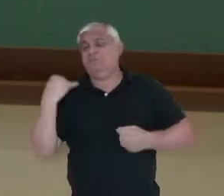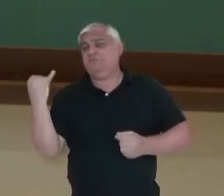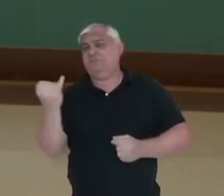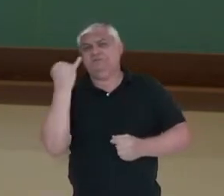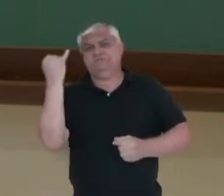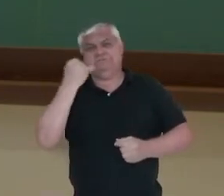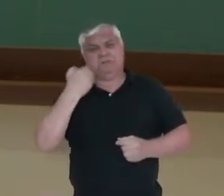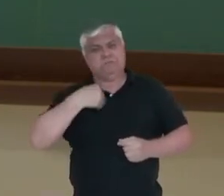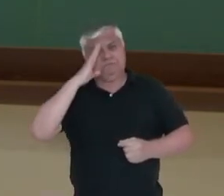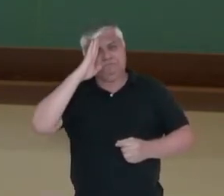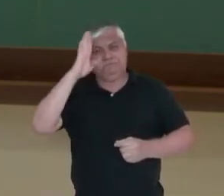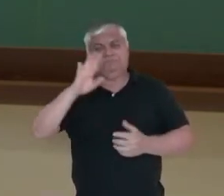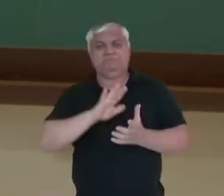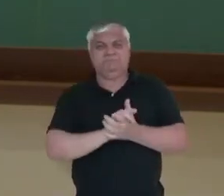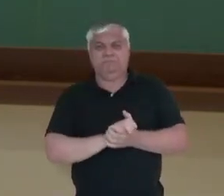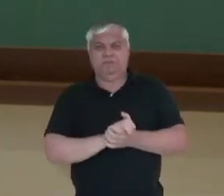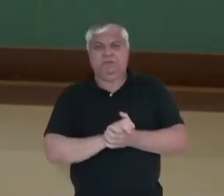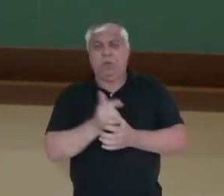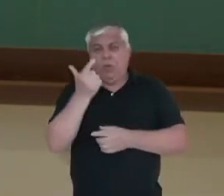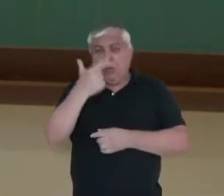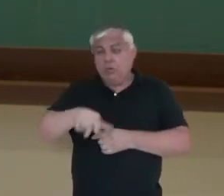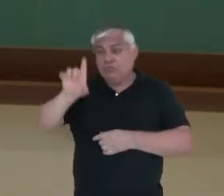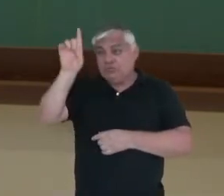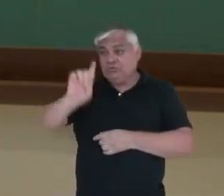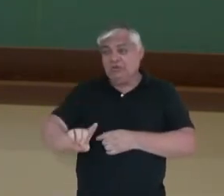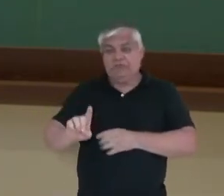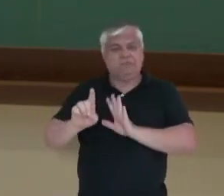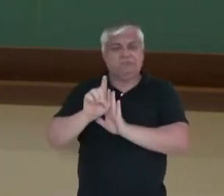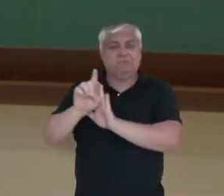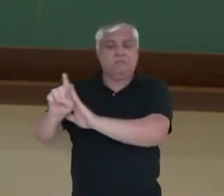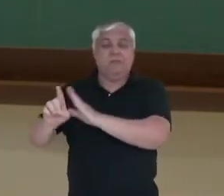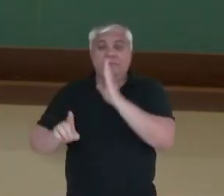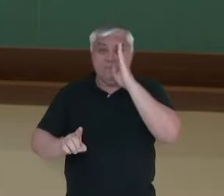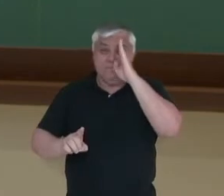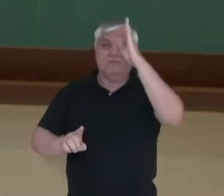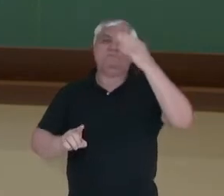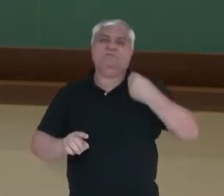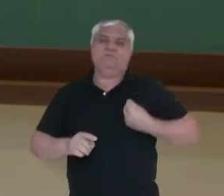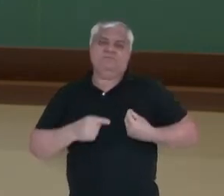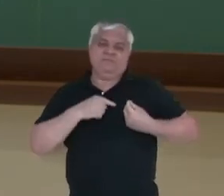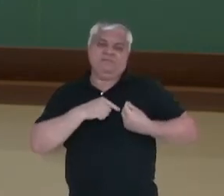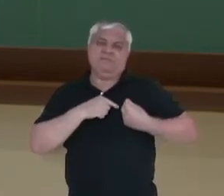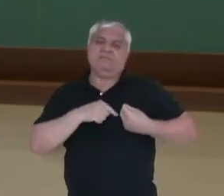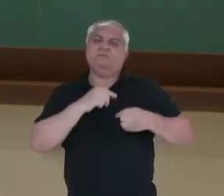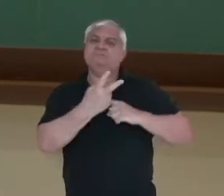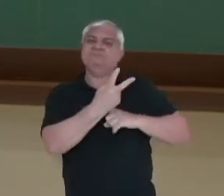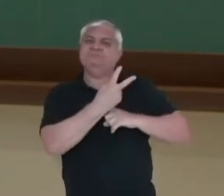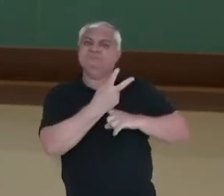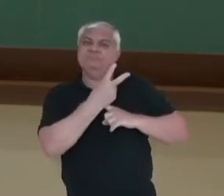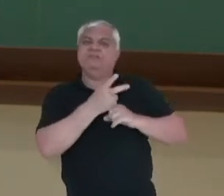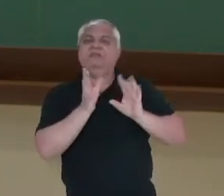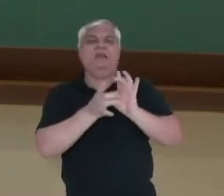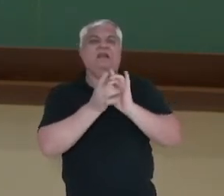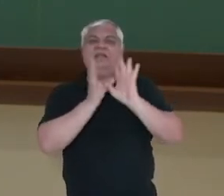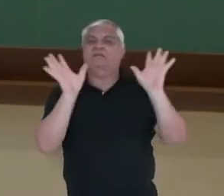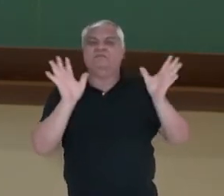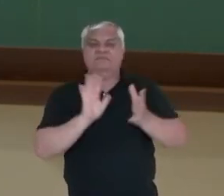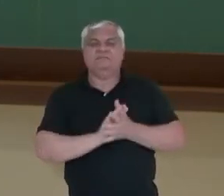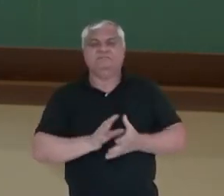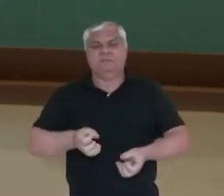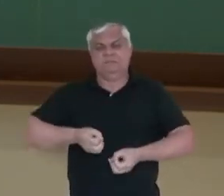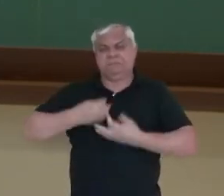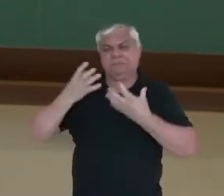essencial, sem o qual nenhum outro direito importa, né? Se eu não tenho vida, não adianta nada eu proteger a liberdade de